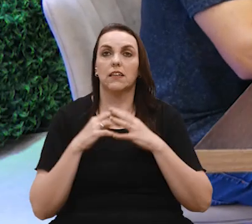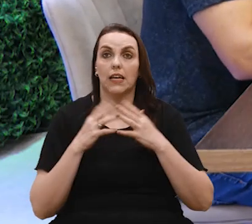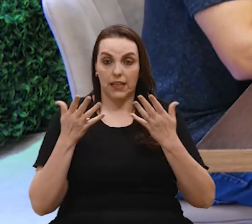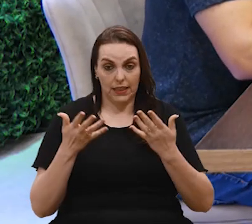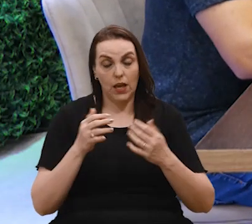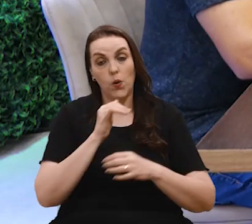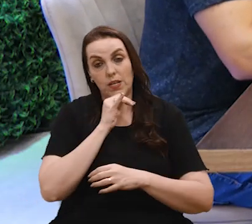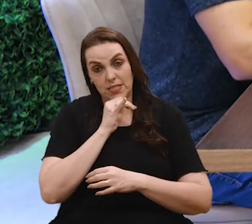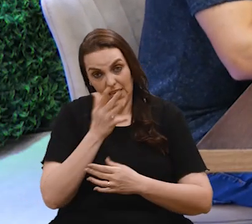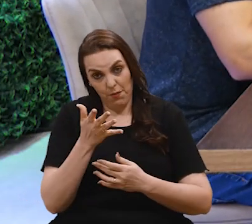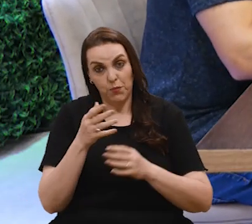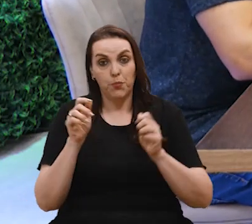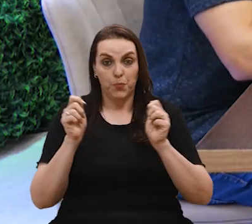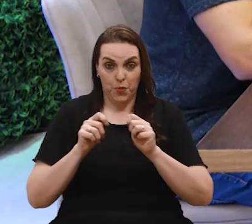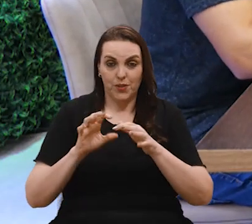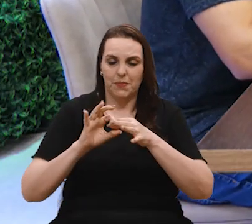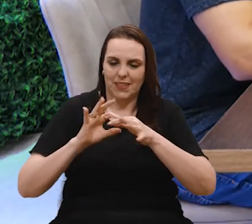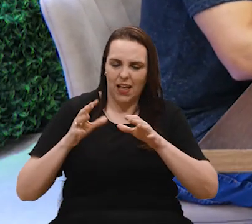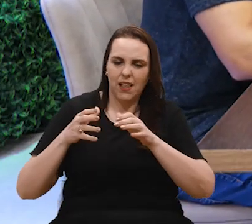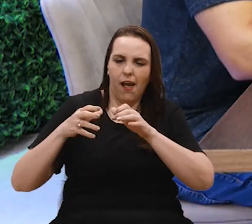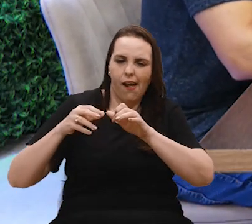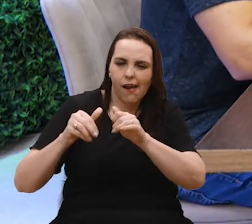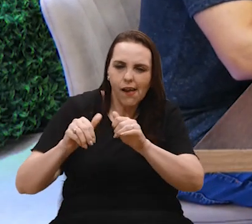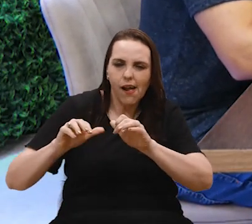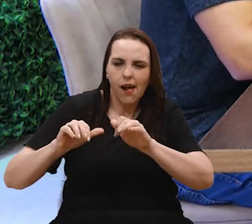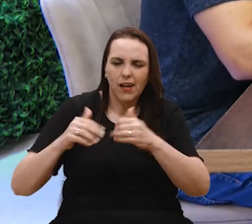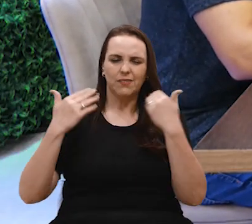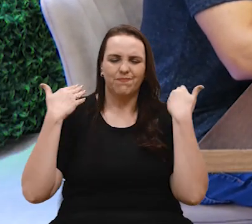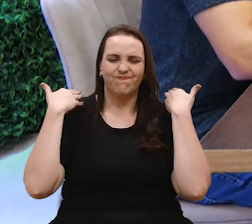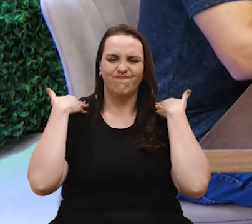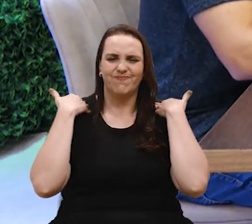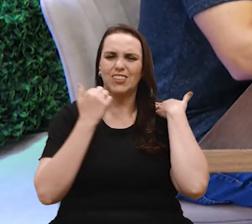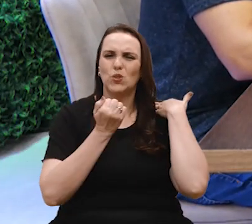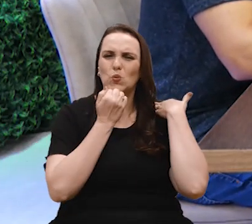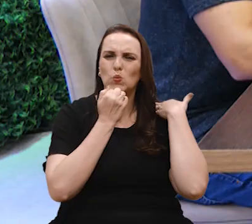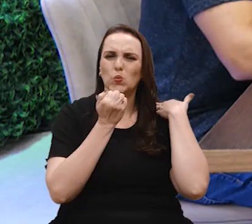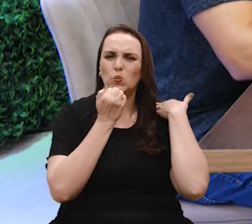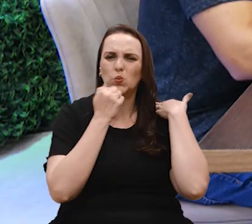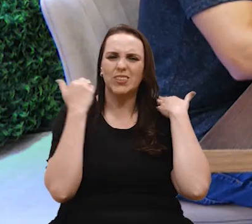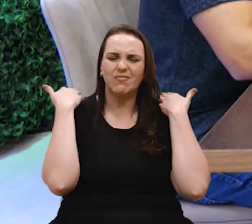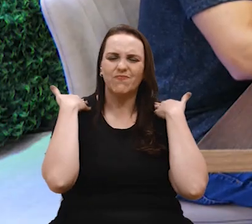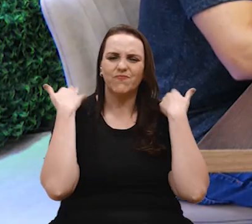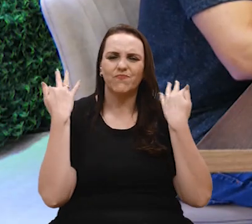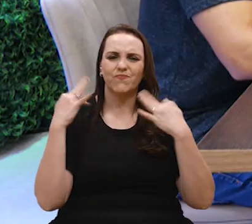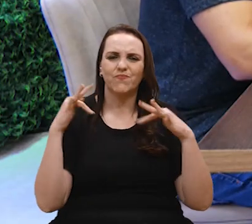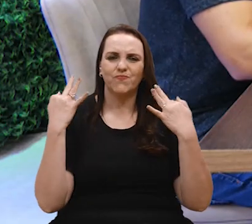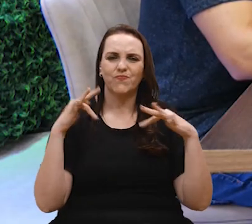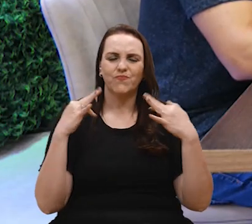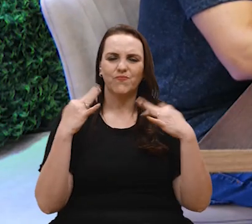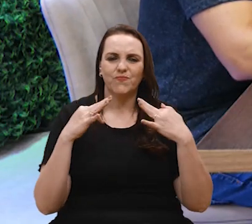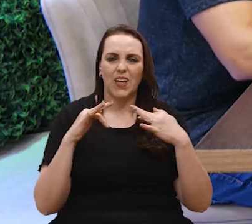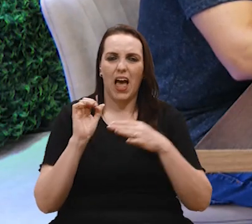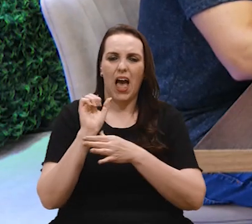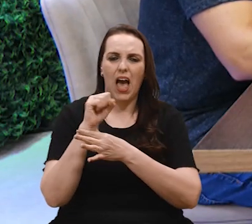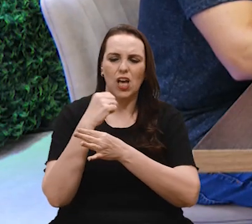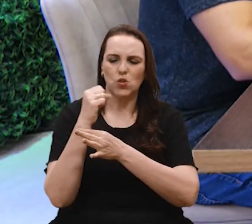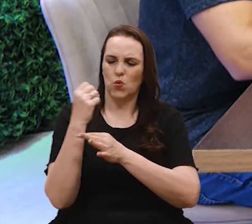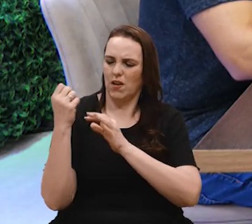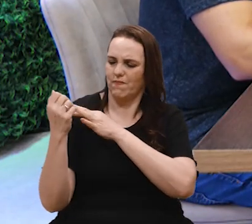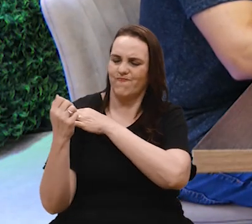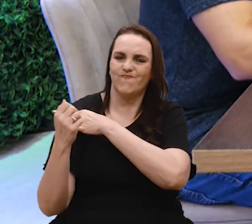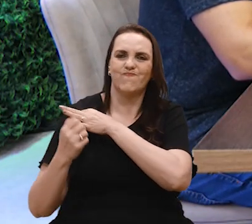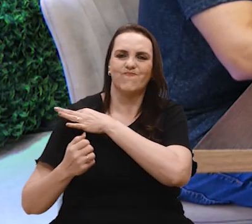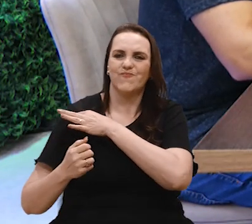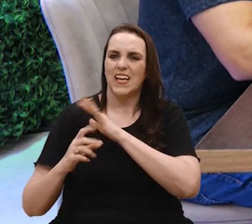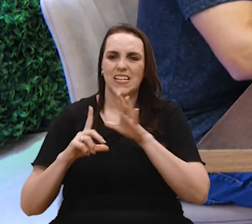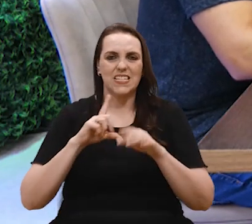Então, zero. Esse é um exemplo, né, da musculatura muito tensa, muito rígida. Daí isso faz com que as nossas articulações elas não